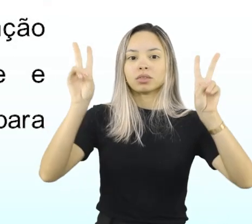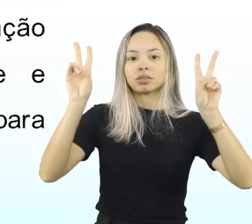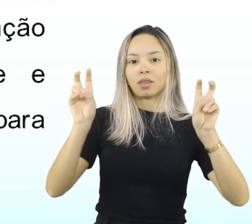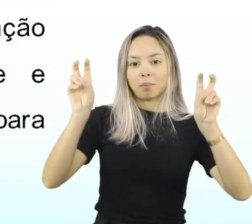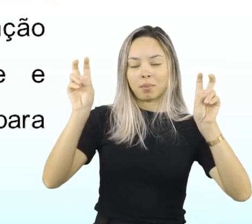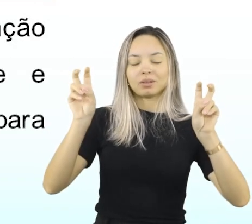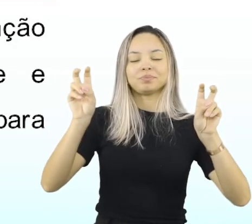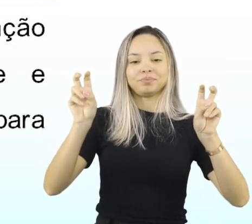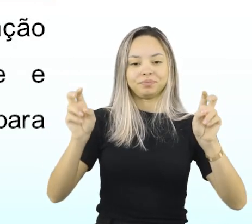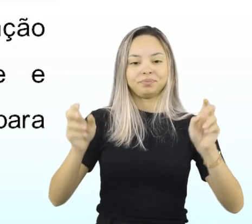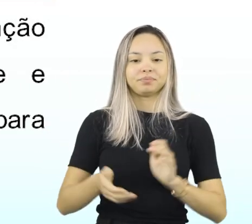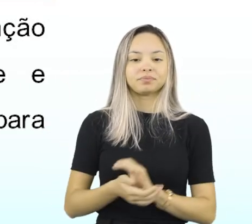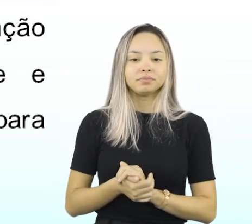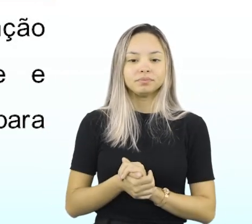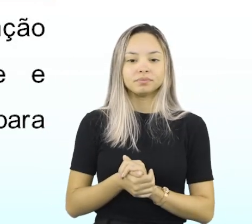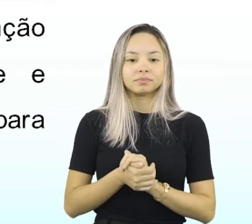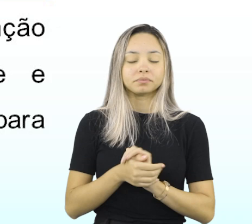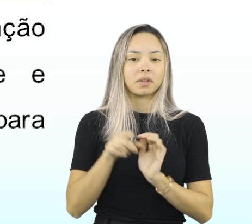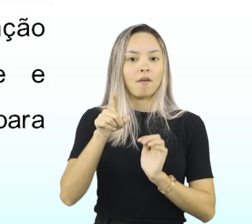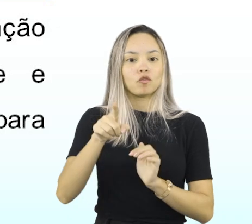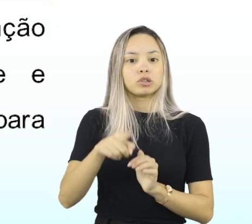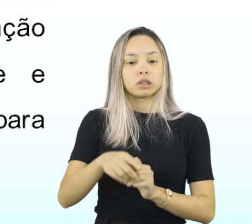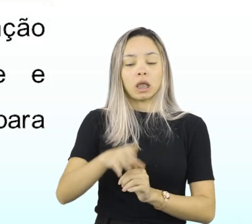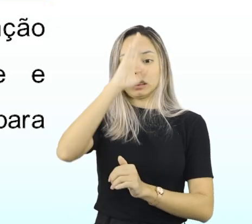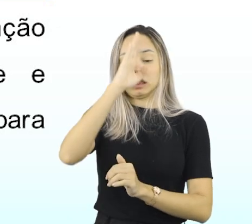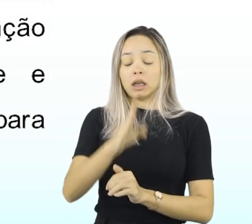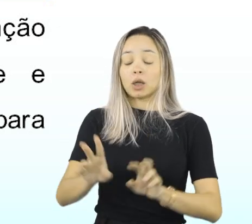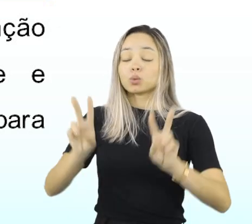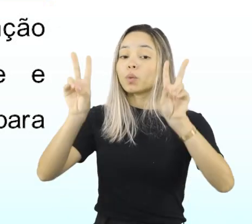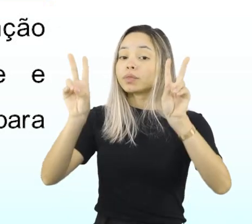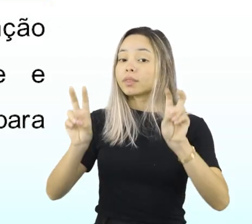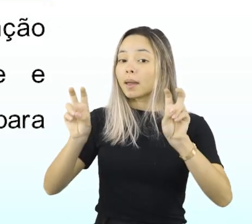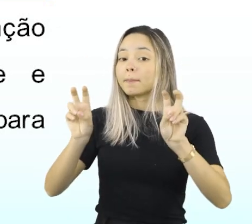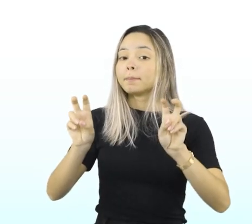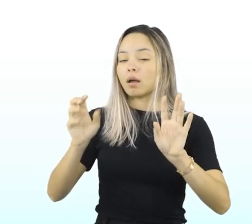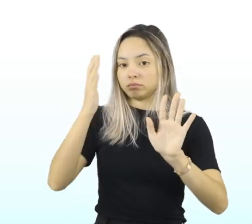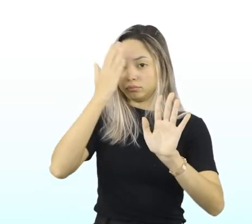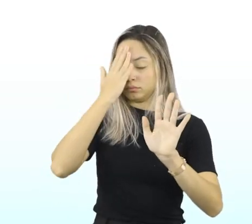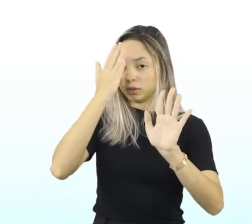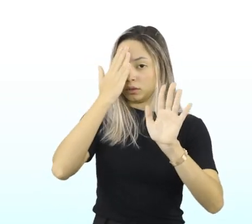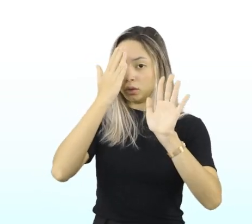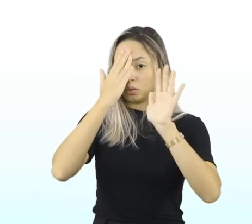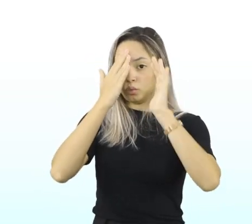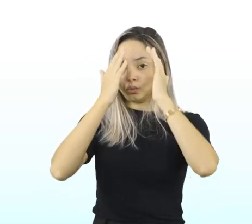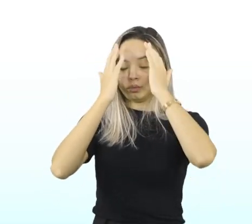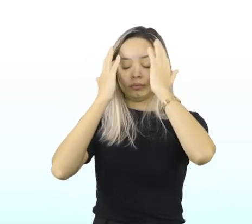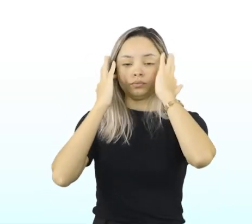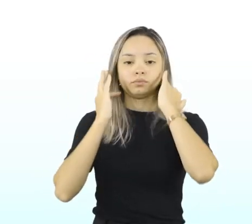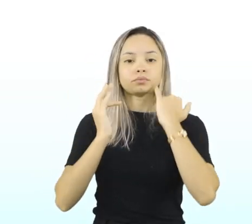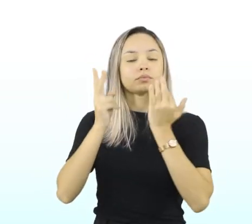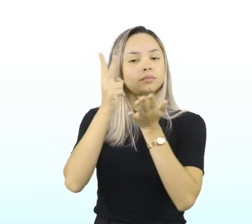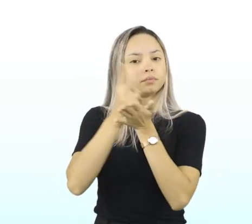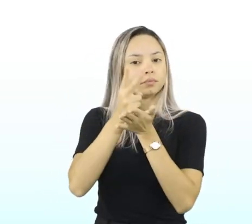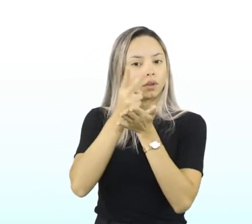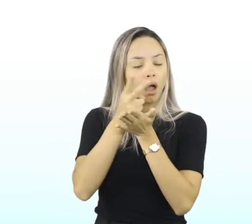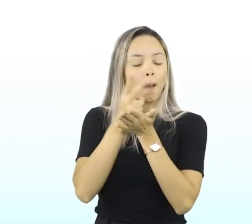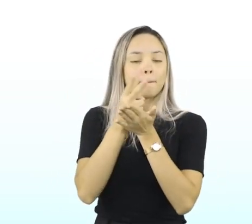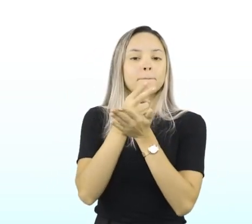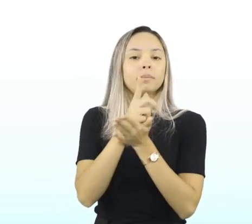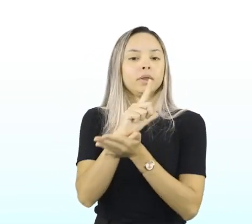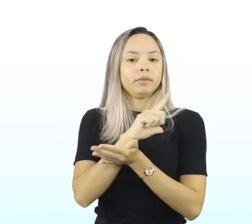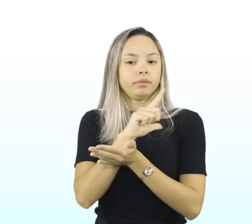e aí vem o tema. Aí você corre logo para o tema. Isso aí é cópia ou colou. Você vai encontrar em todas